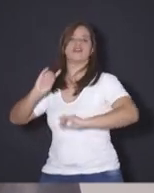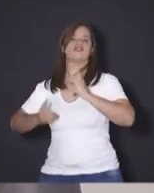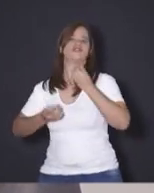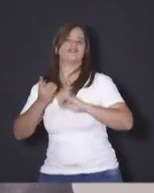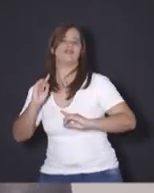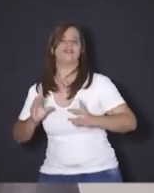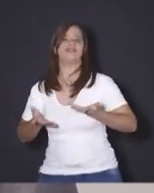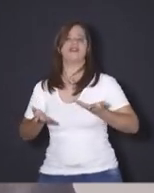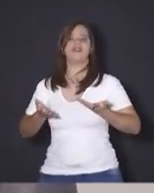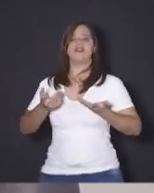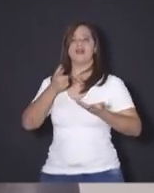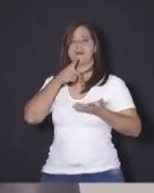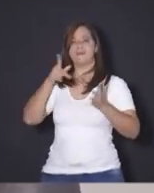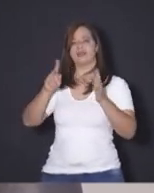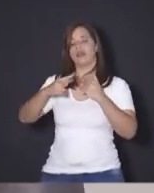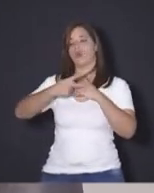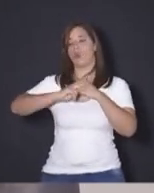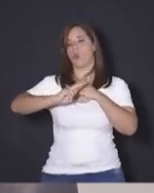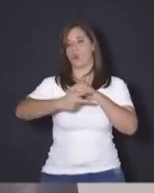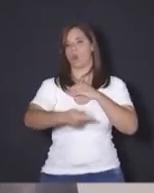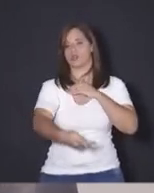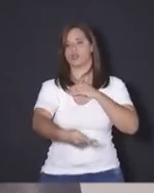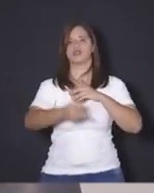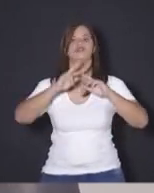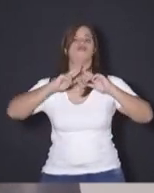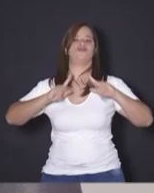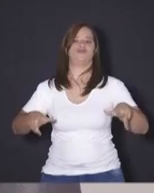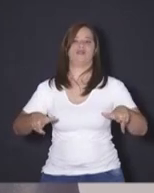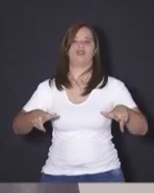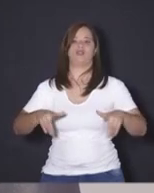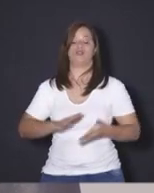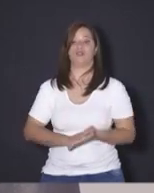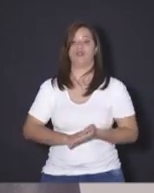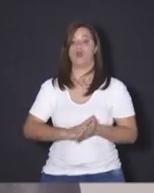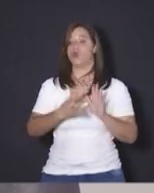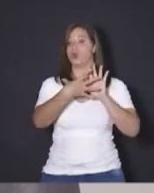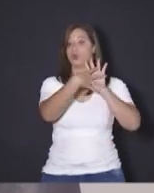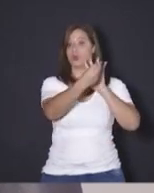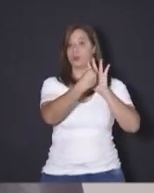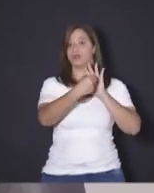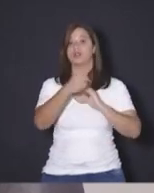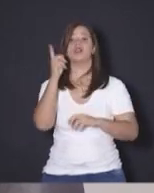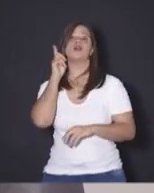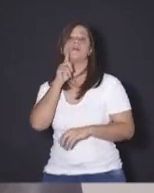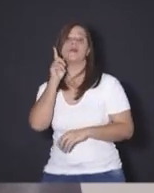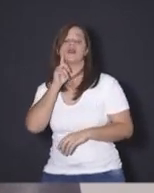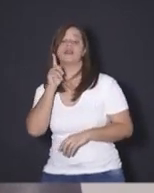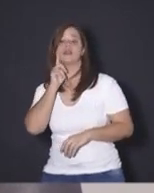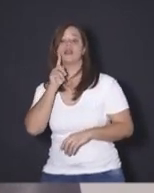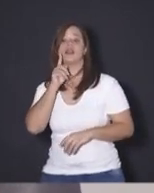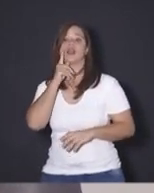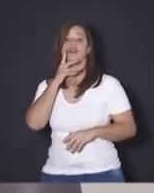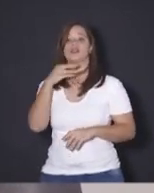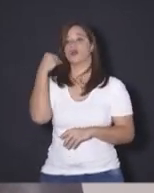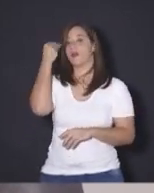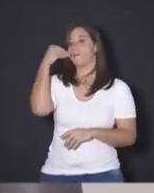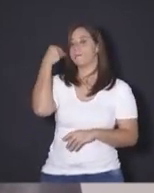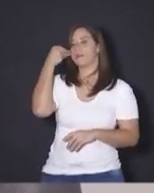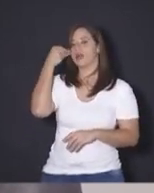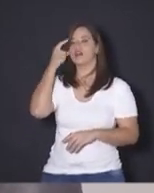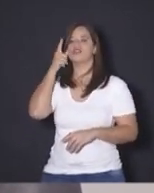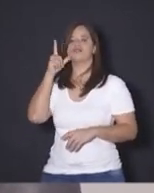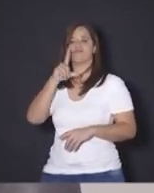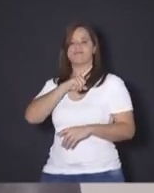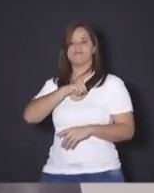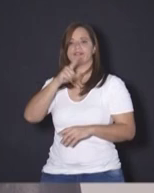teve consequências diferentes no modelo americano praticado em sobretudo